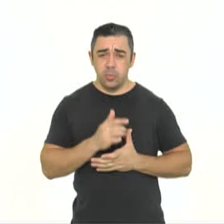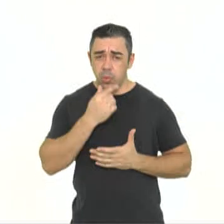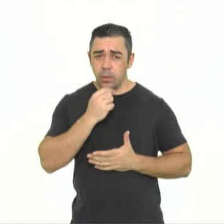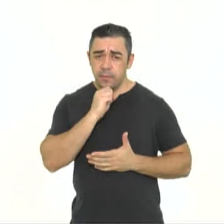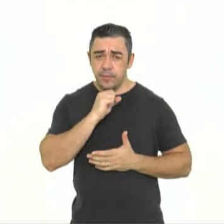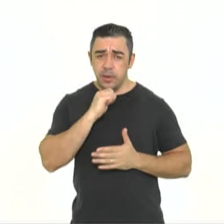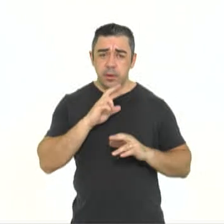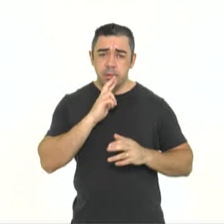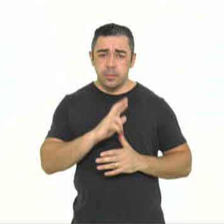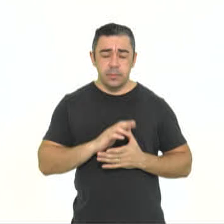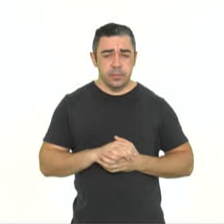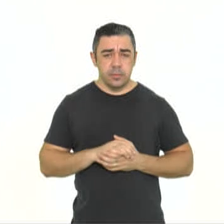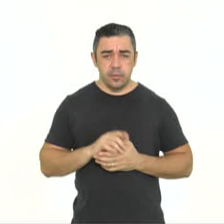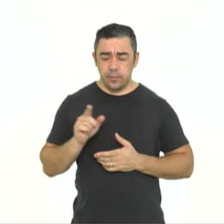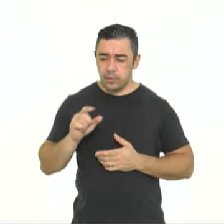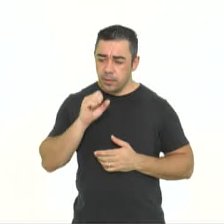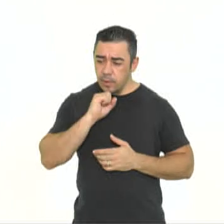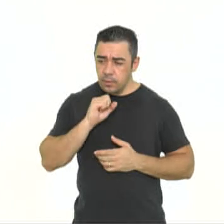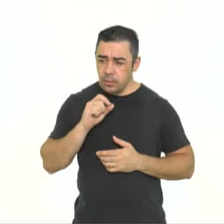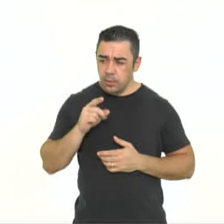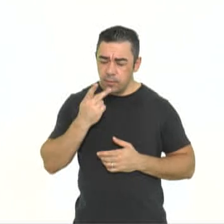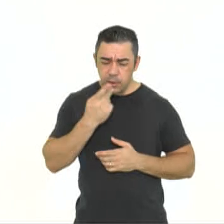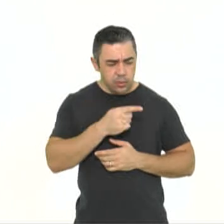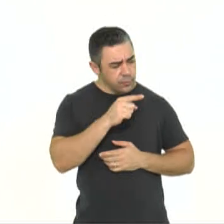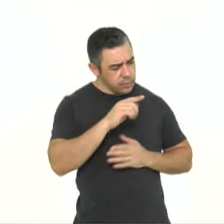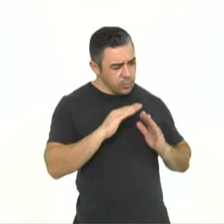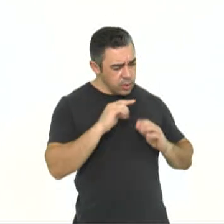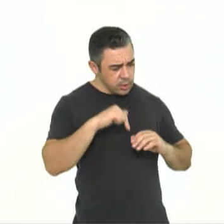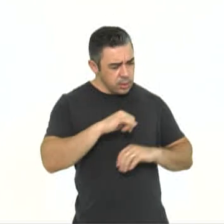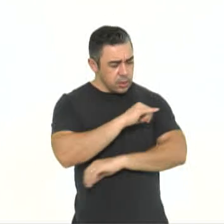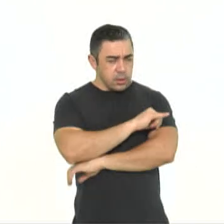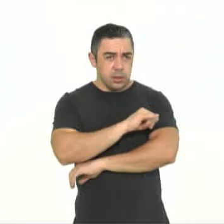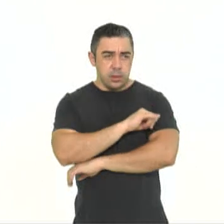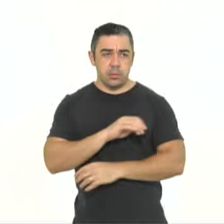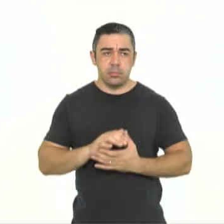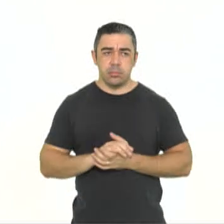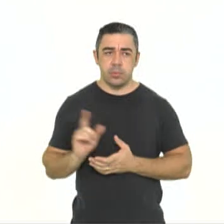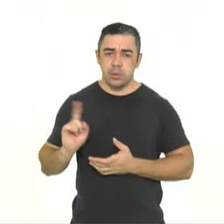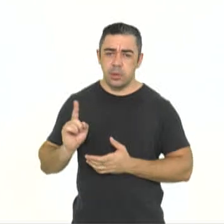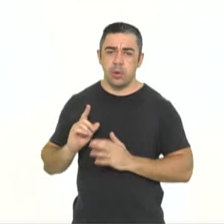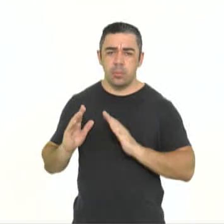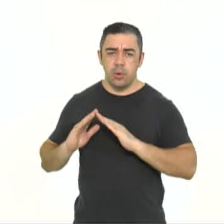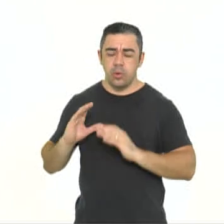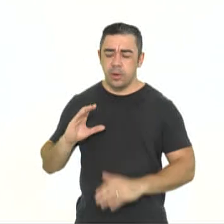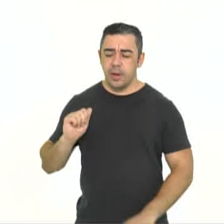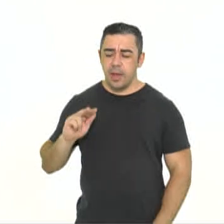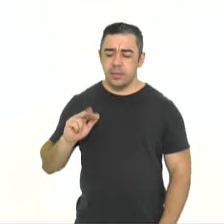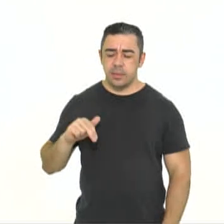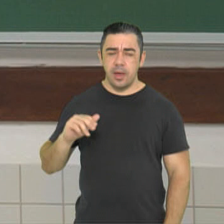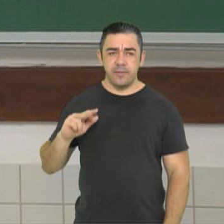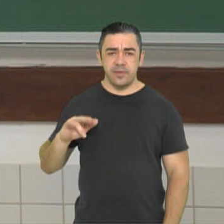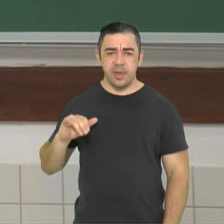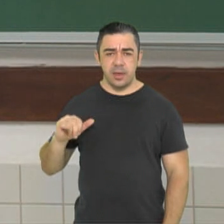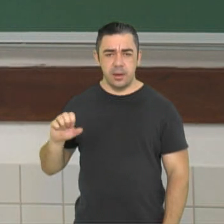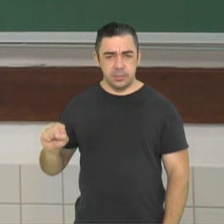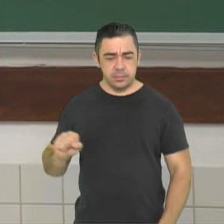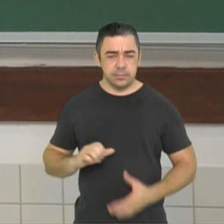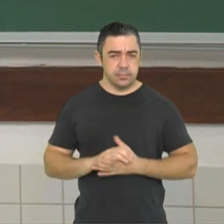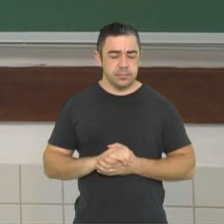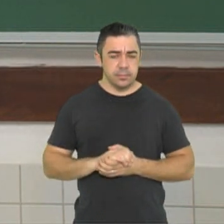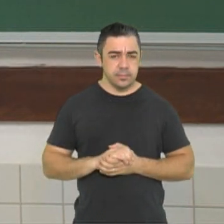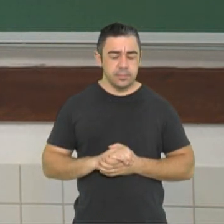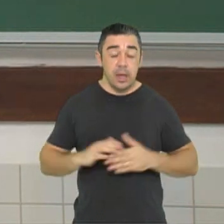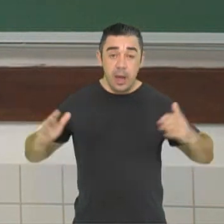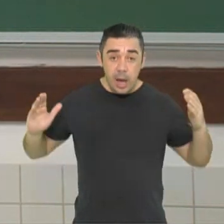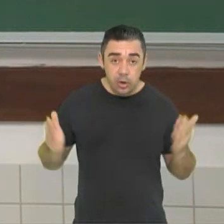velho. O senhor é daqui, do Rio? Não, sou de Canasvieiras. Tudo bem. Então agora a gente chegou a um ponto